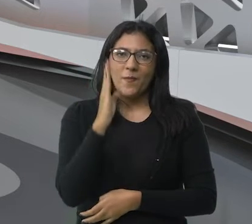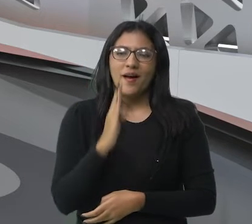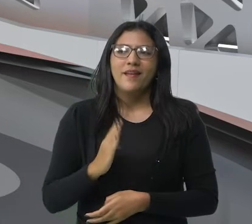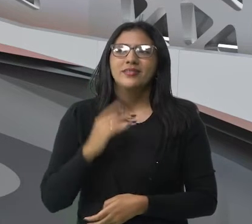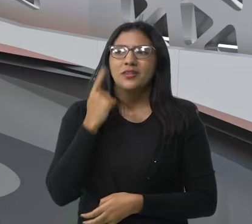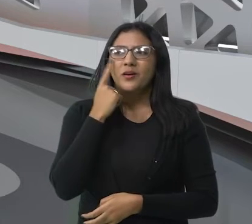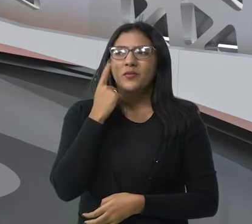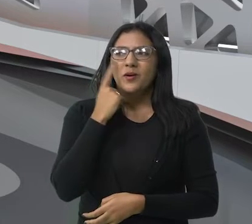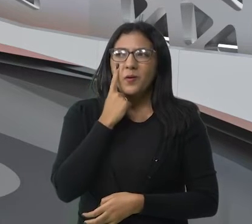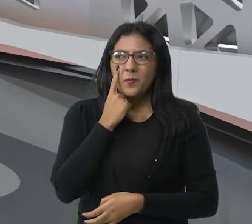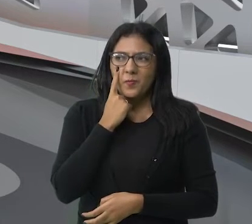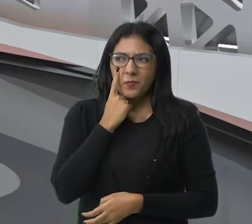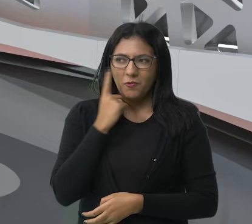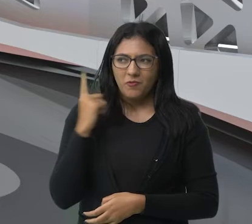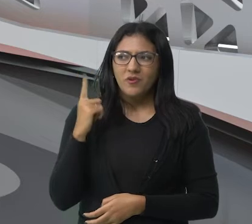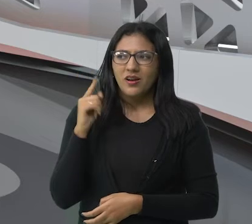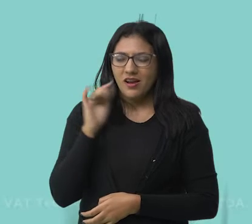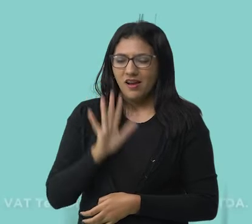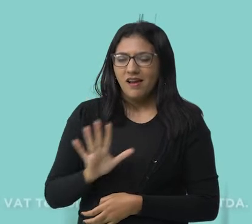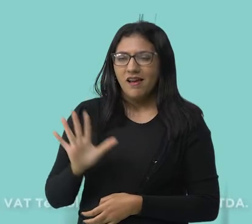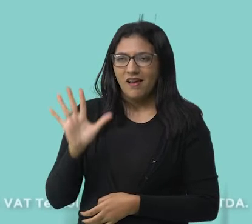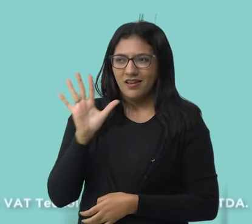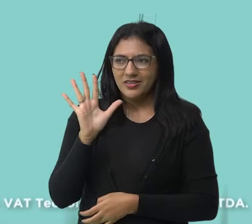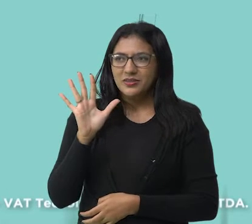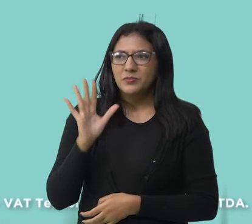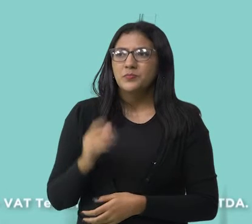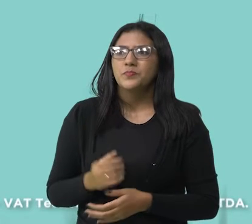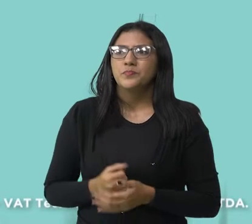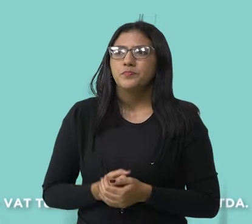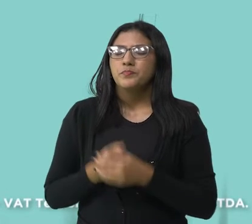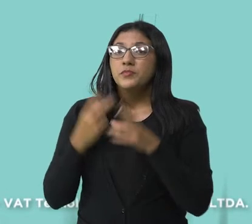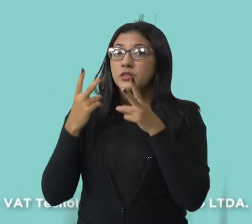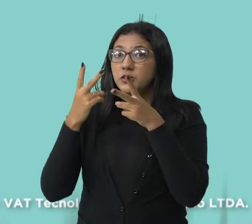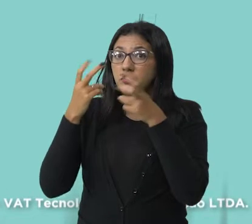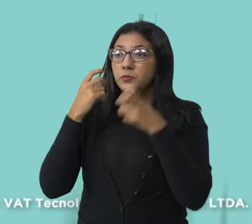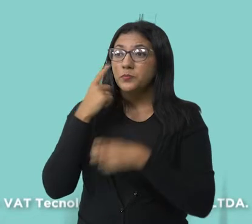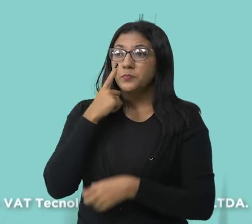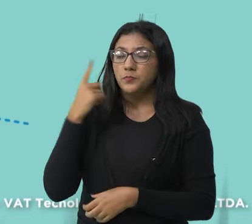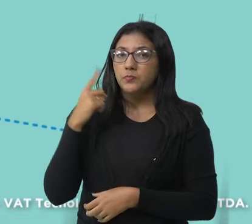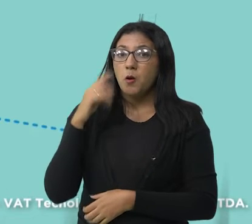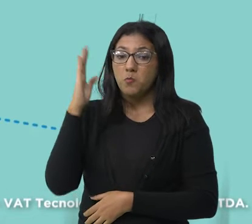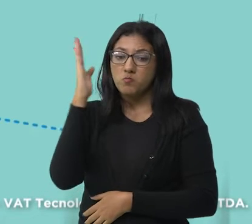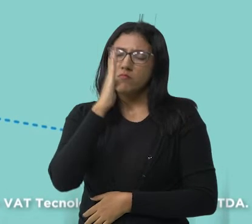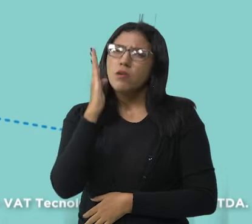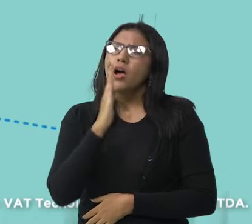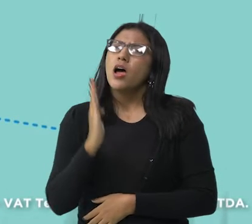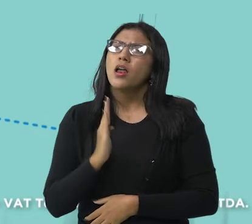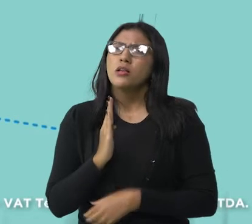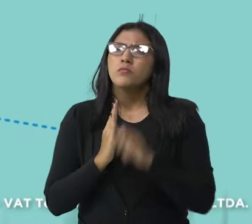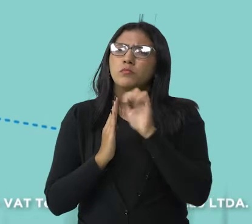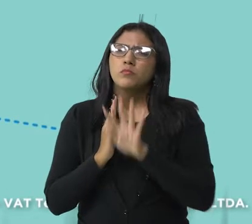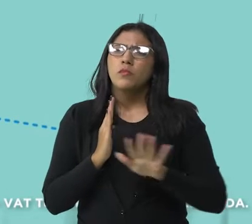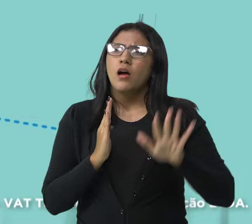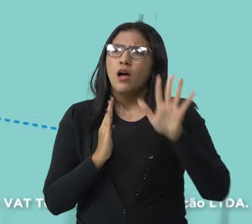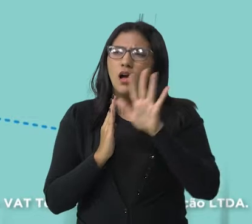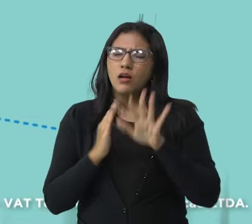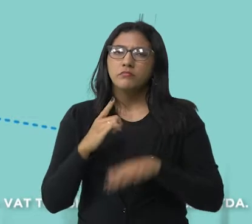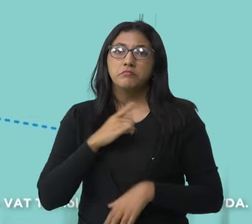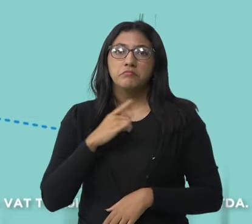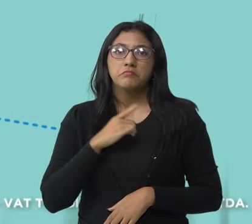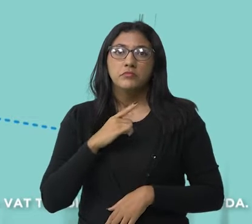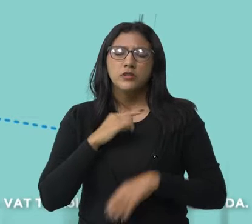vamos verificar agora esta animação em que a gente observa o território brasileiro com sua linha do